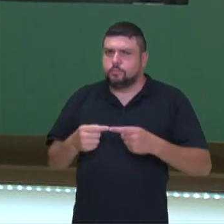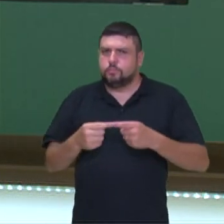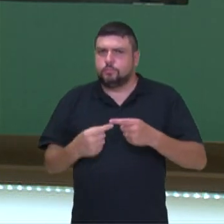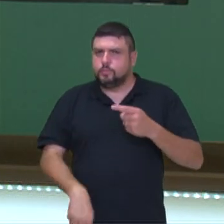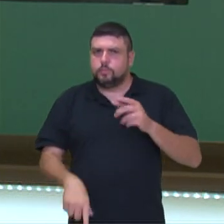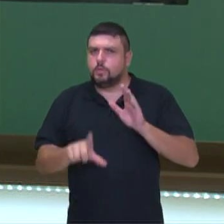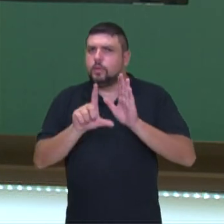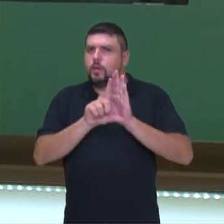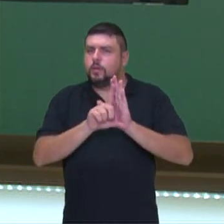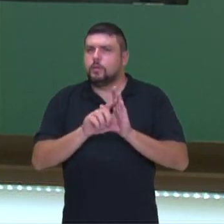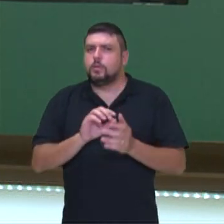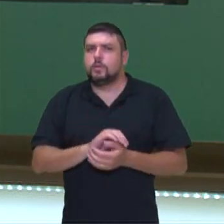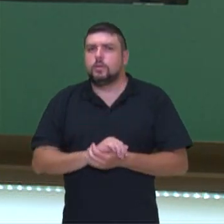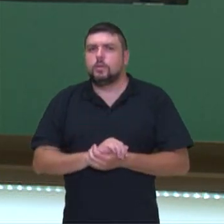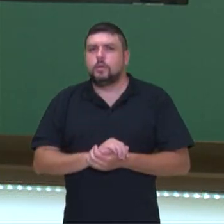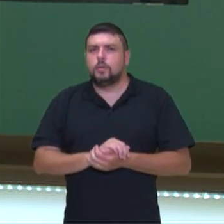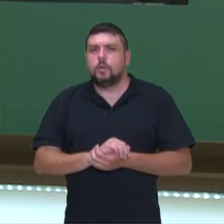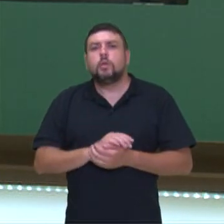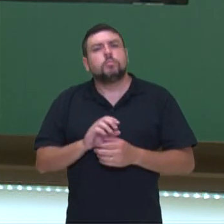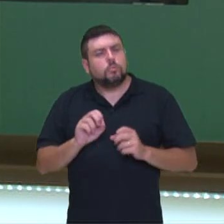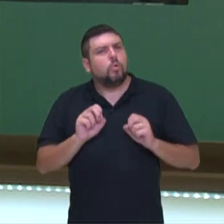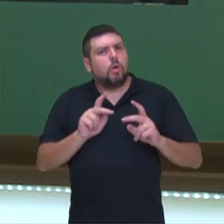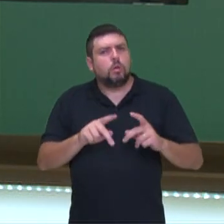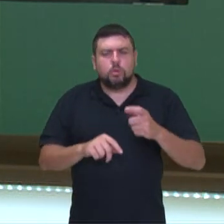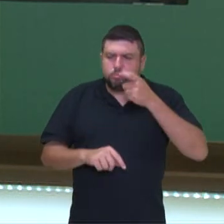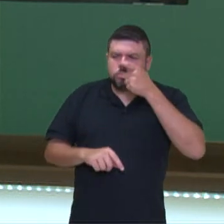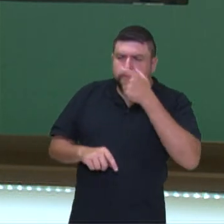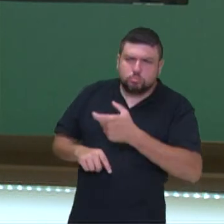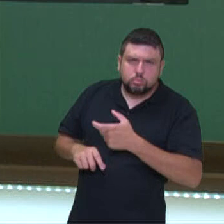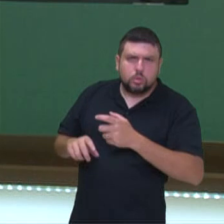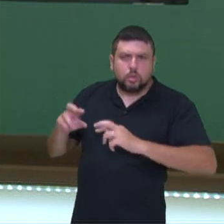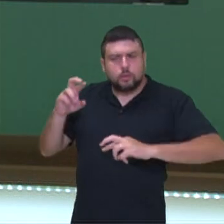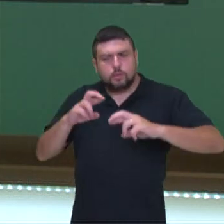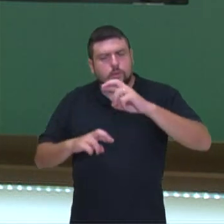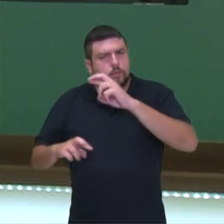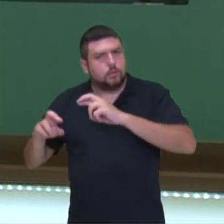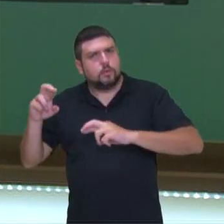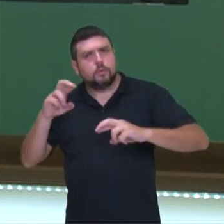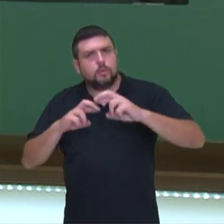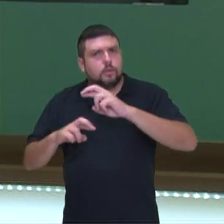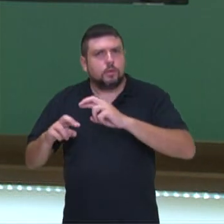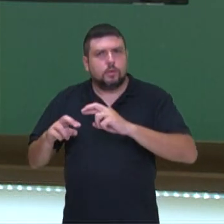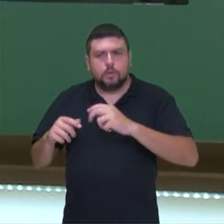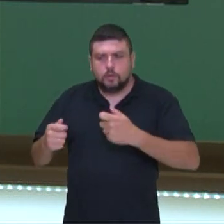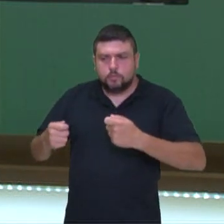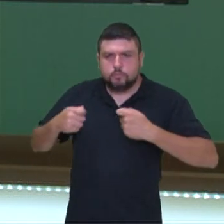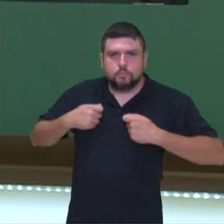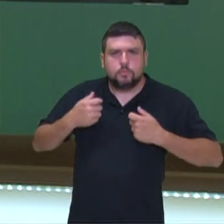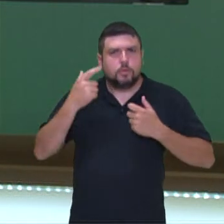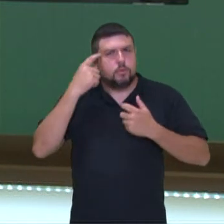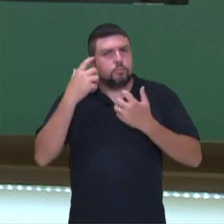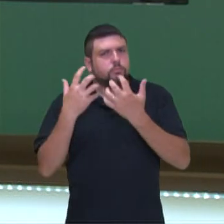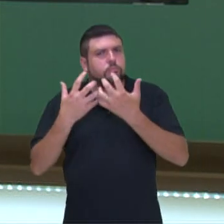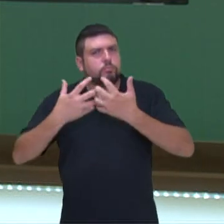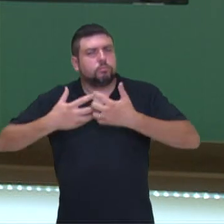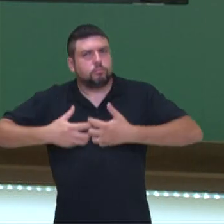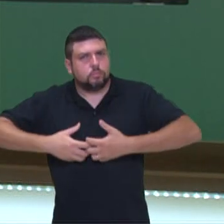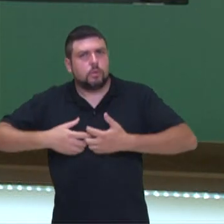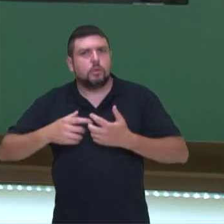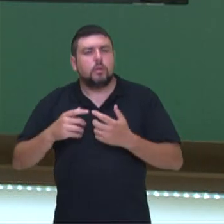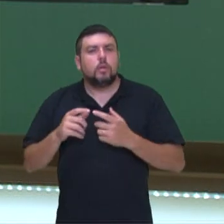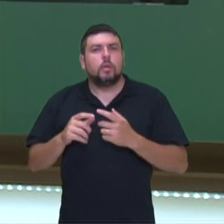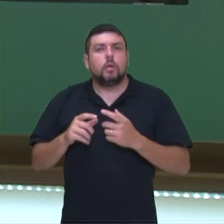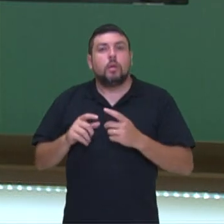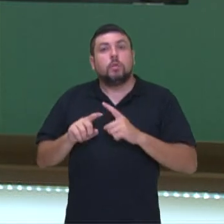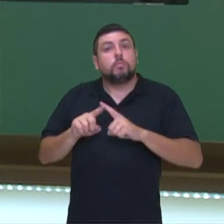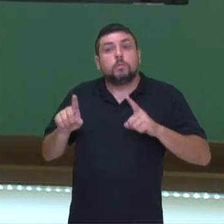Apesar de ser interessante de analisar, apesar de trazer uma reflexão em quem está olhando,